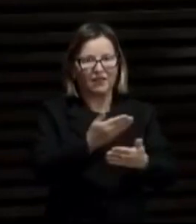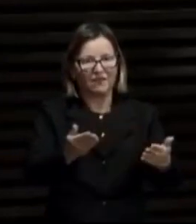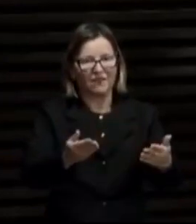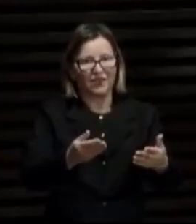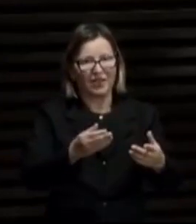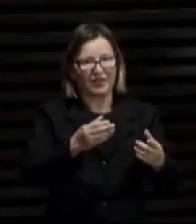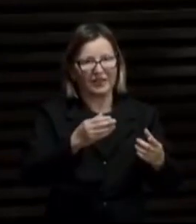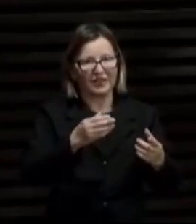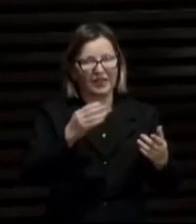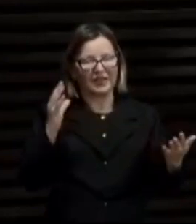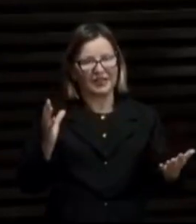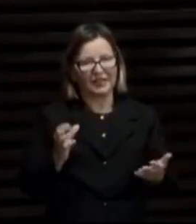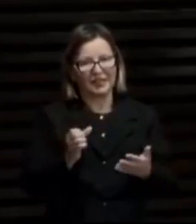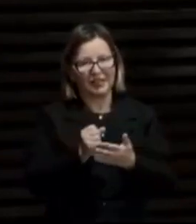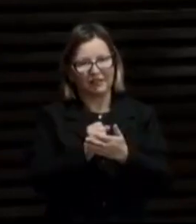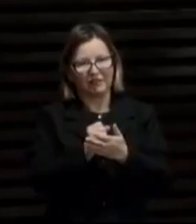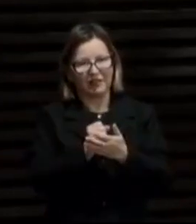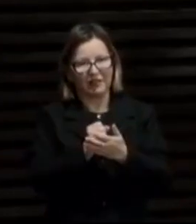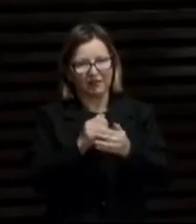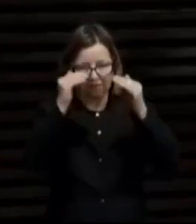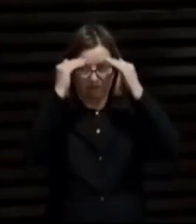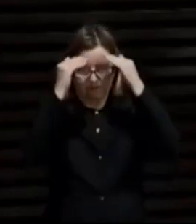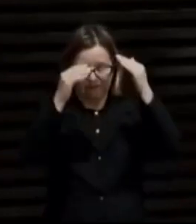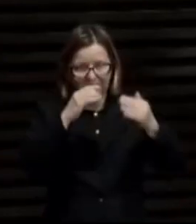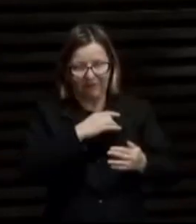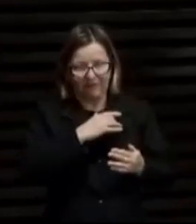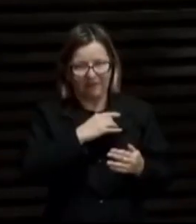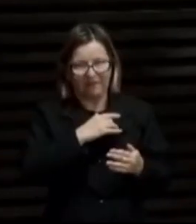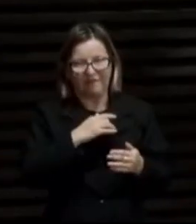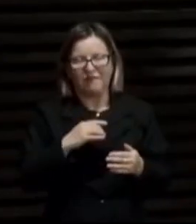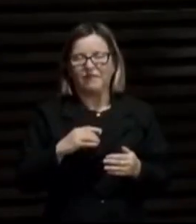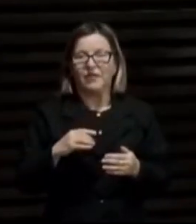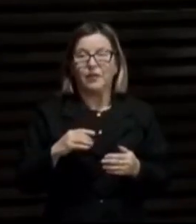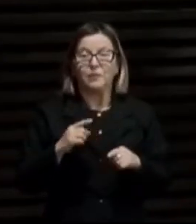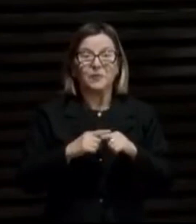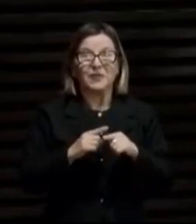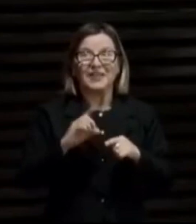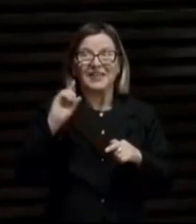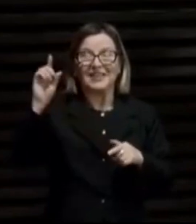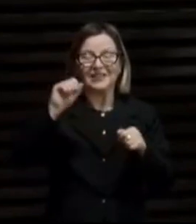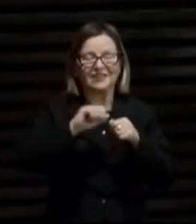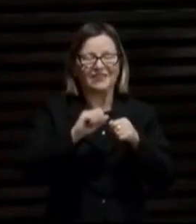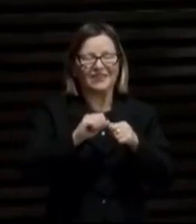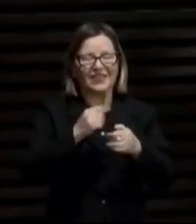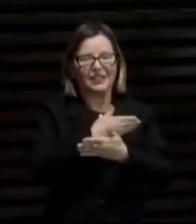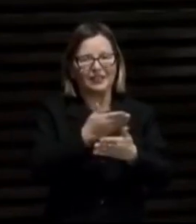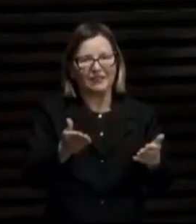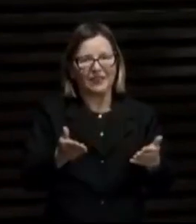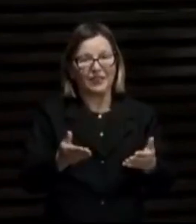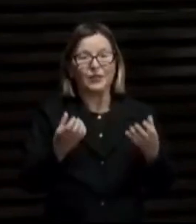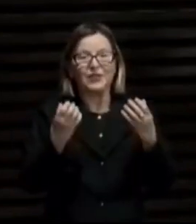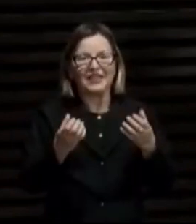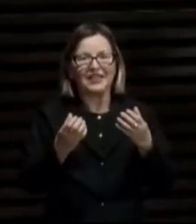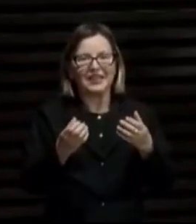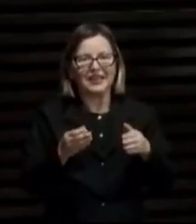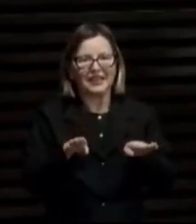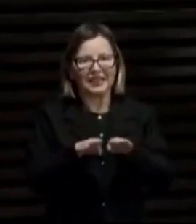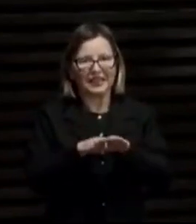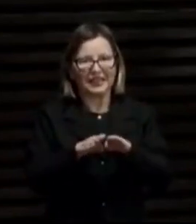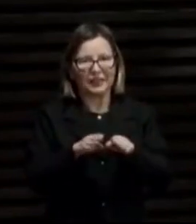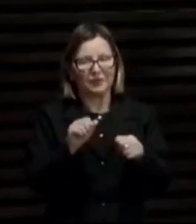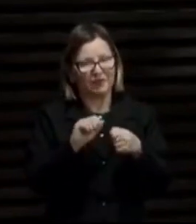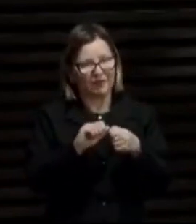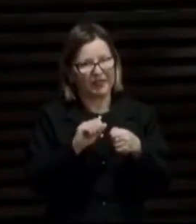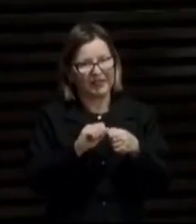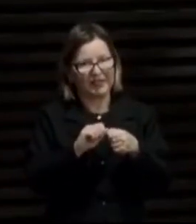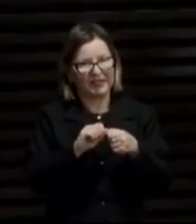com temor e tremor, porque é Deus quem efetua em vós tanto querer como realizar,